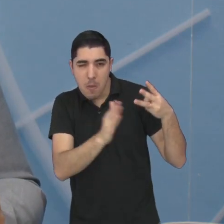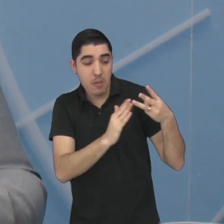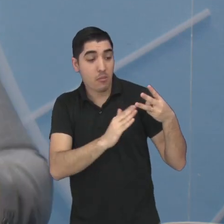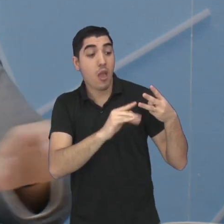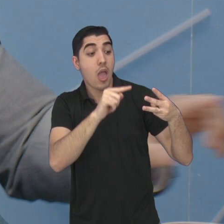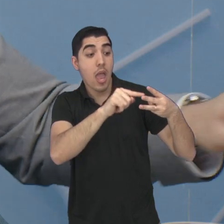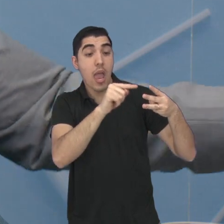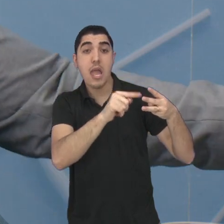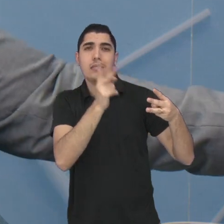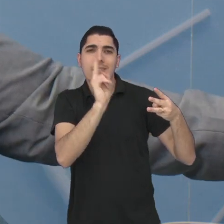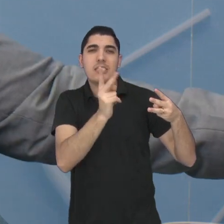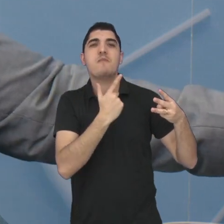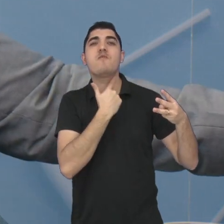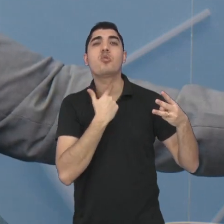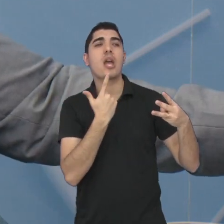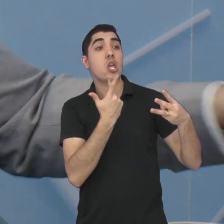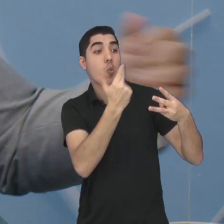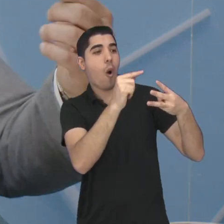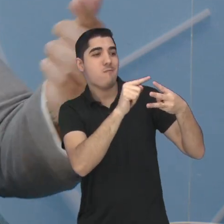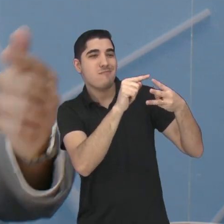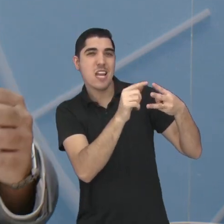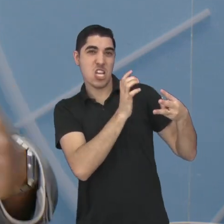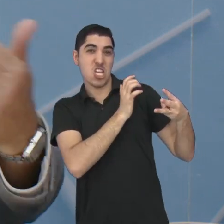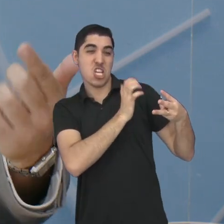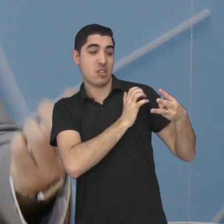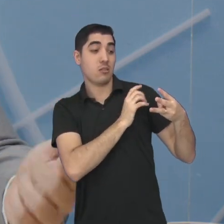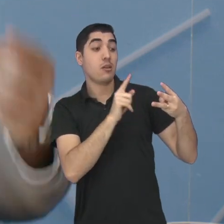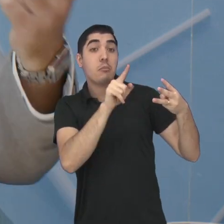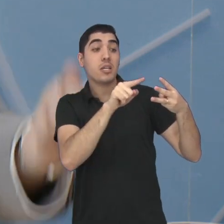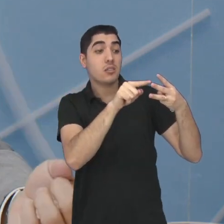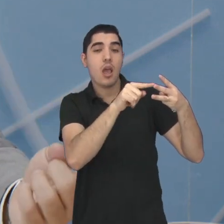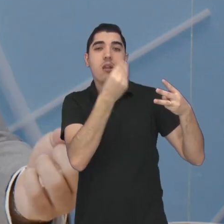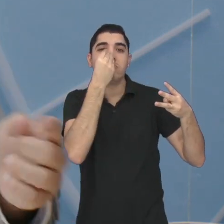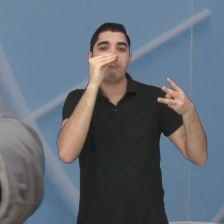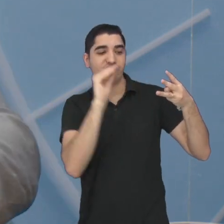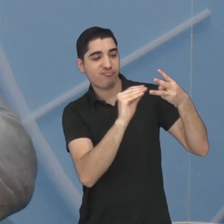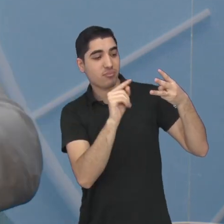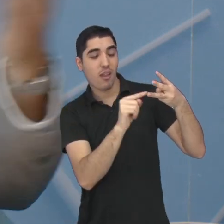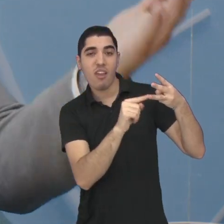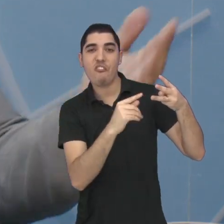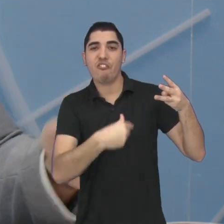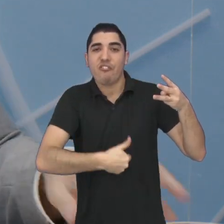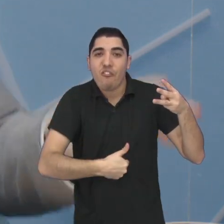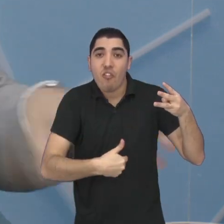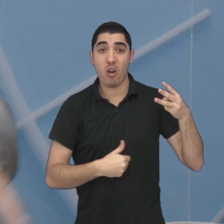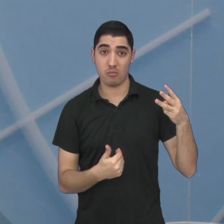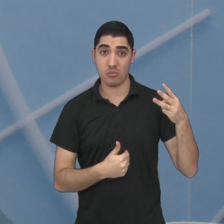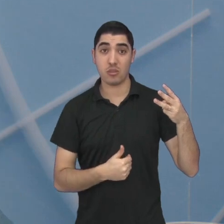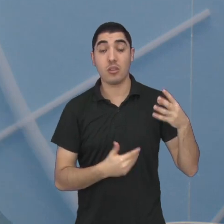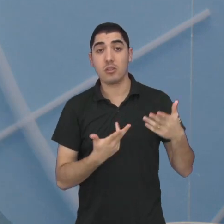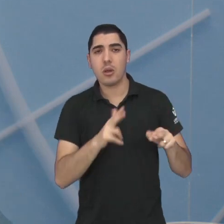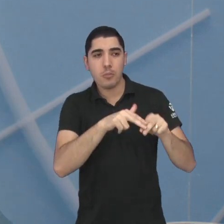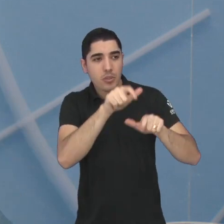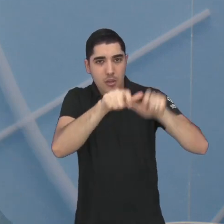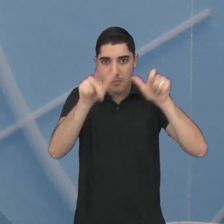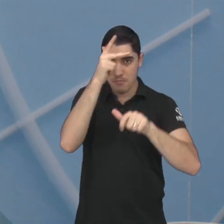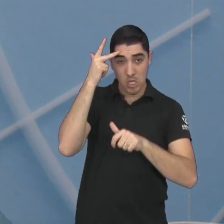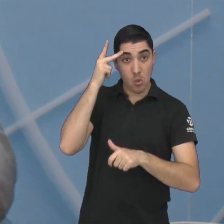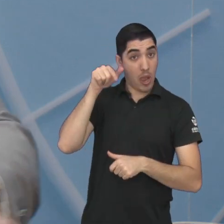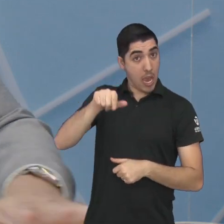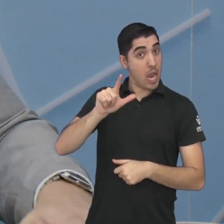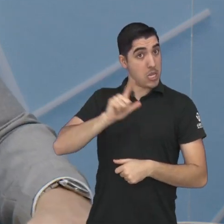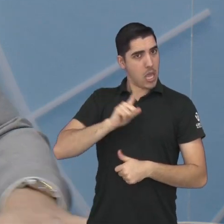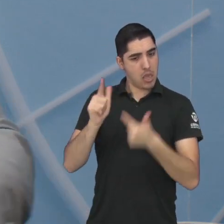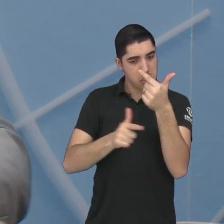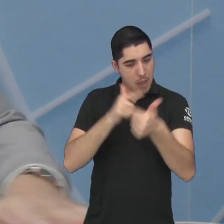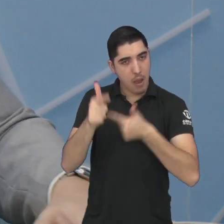ser, do que da pessoa que está passando fome. Sem perceber que há muito mais chance dela perder o emprego entre as muitas pessoas qualificadas, inclusive, que têm